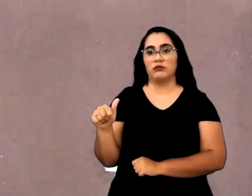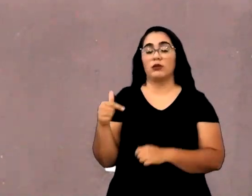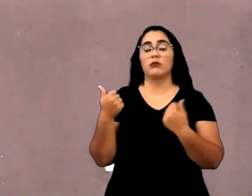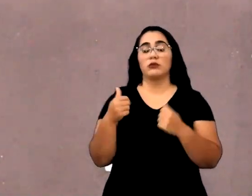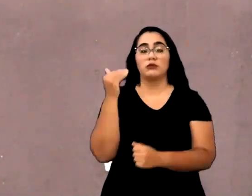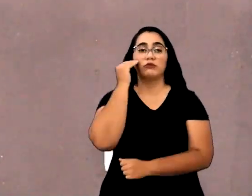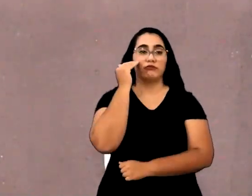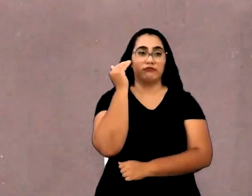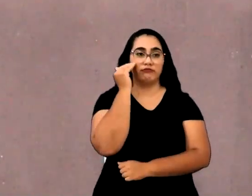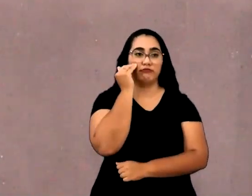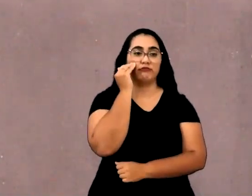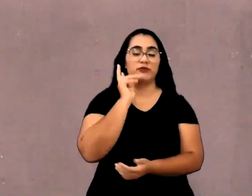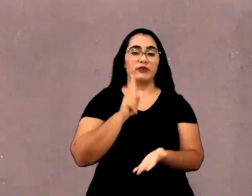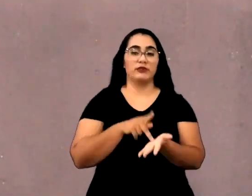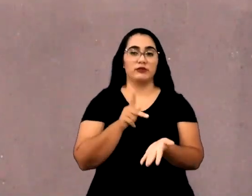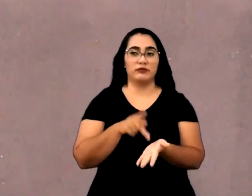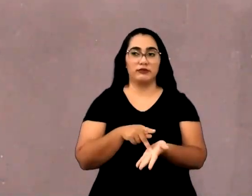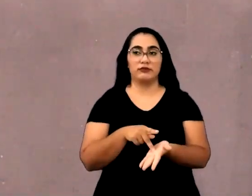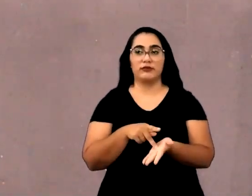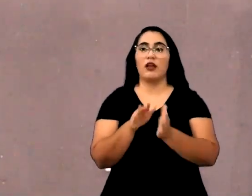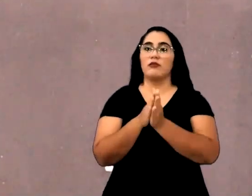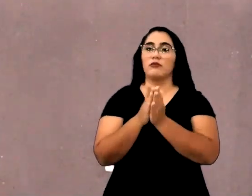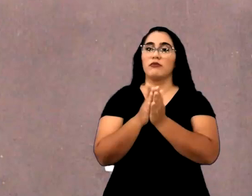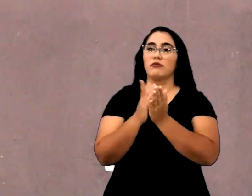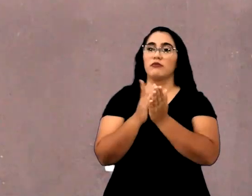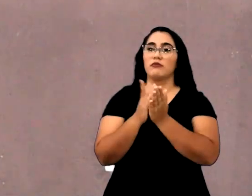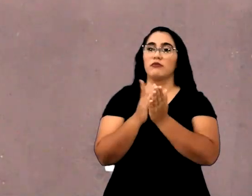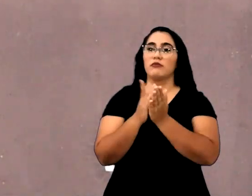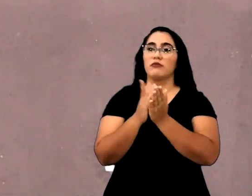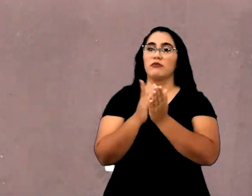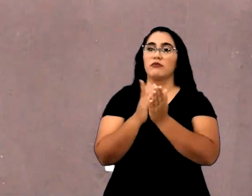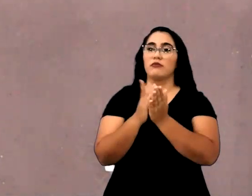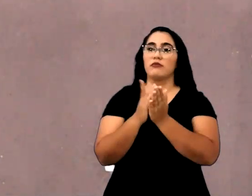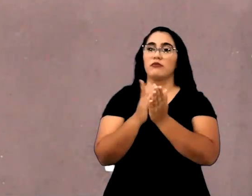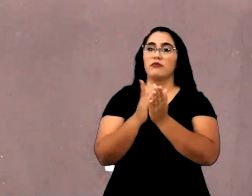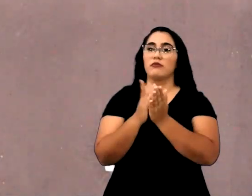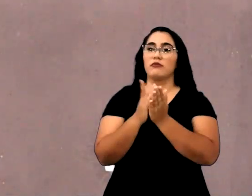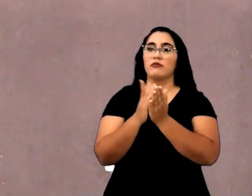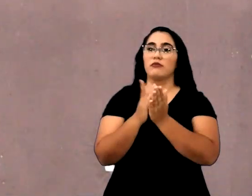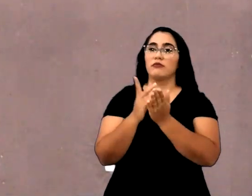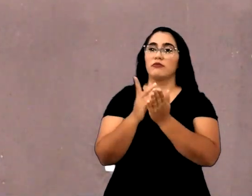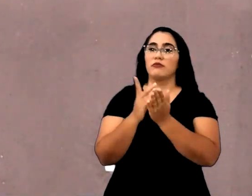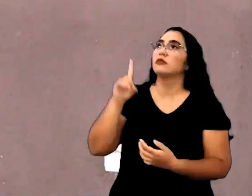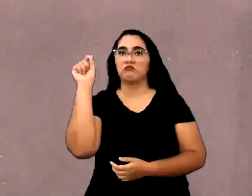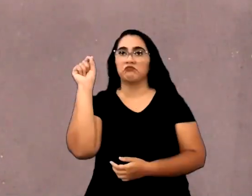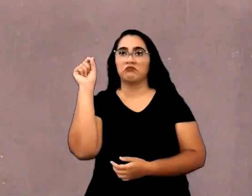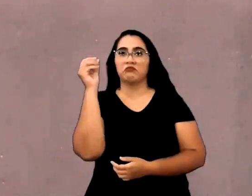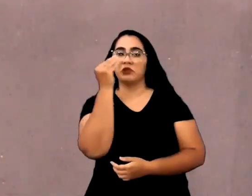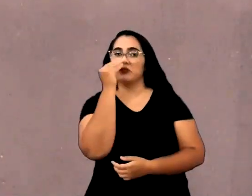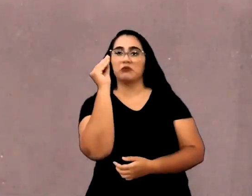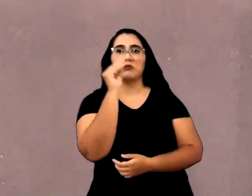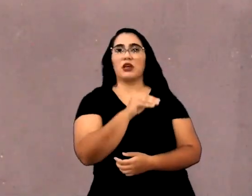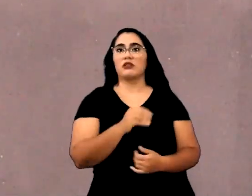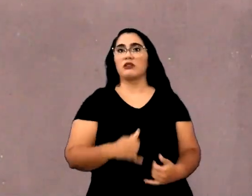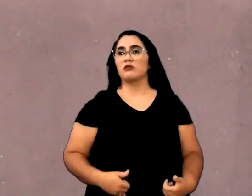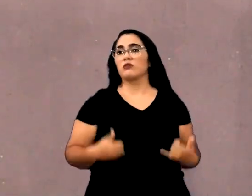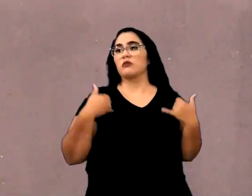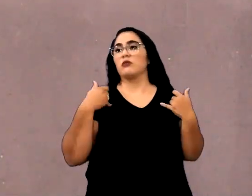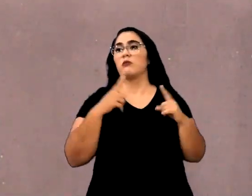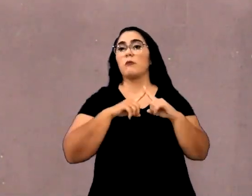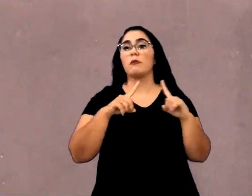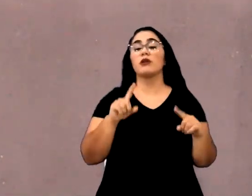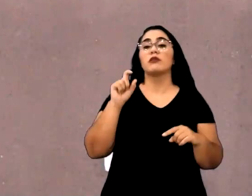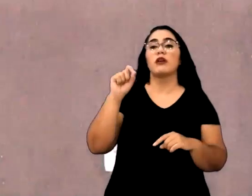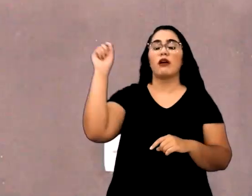Temos que entender isso. E a Bíblia diz que Deus resiste aos soberbos, mas dá